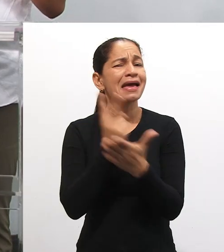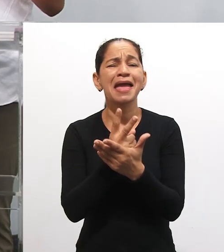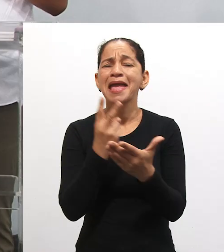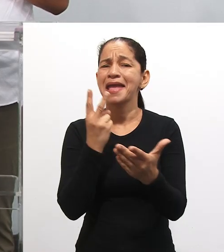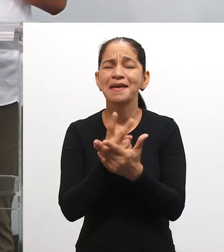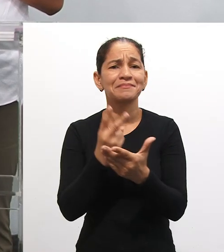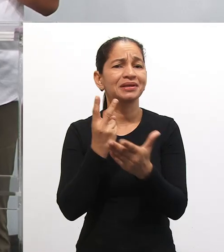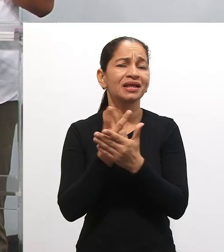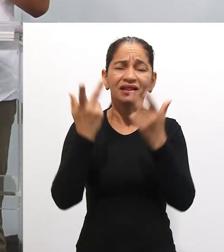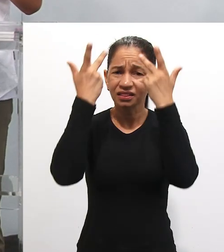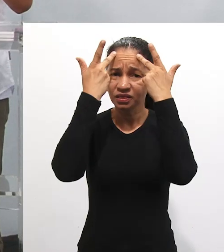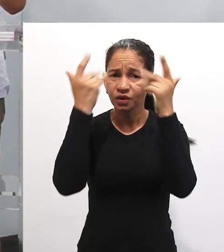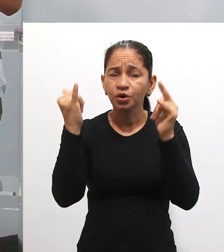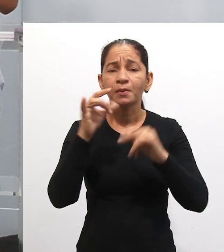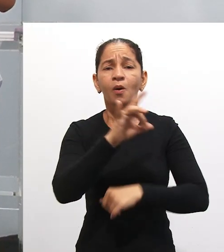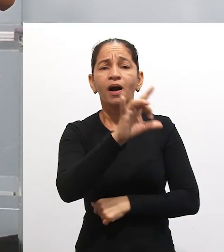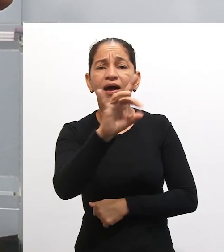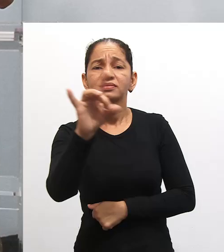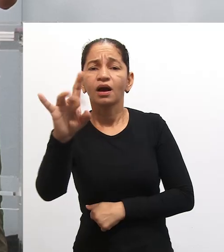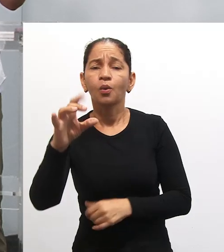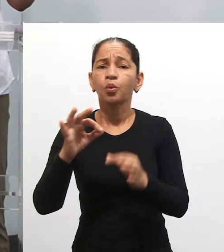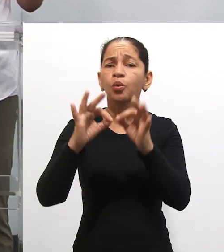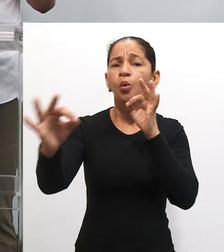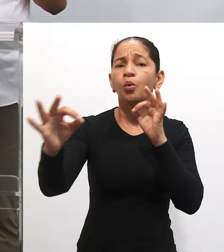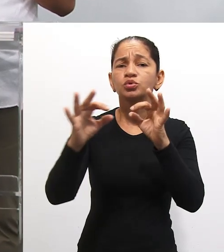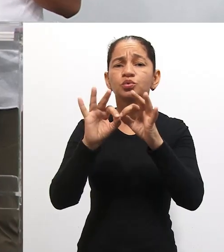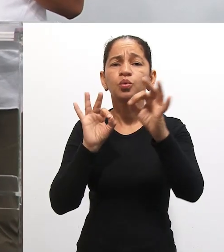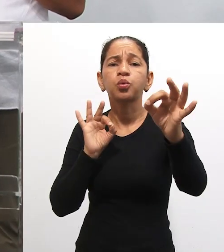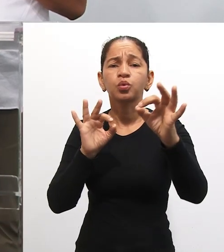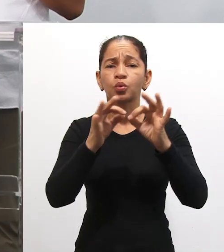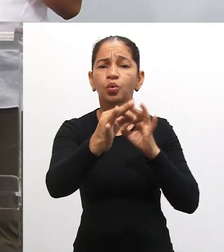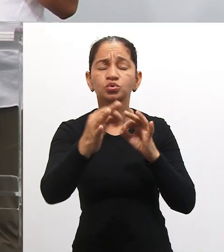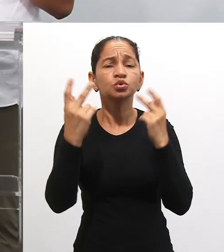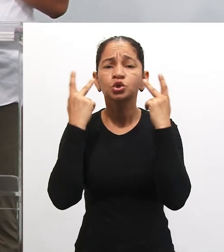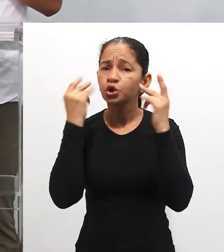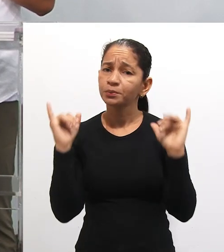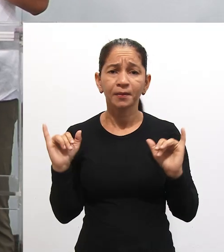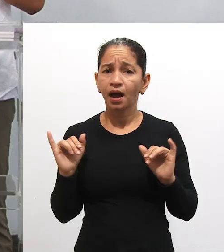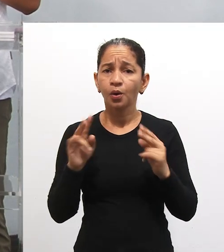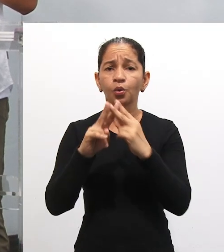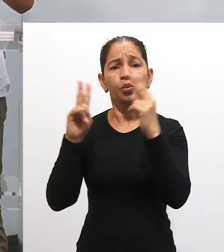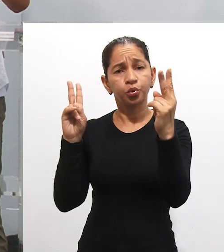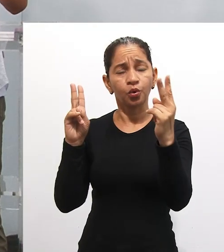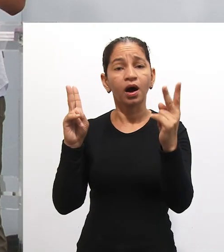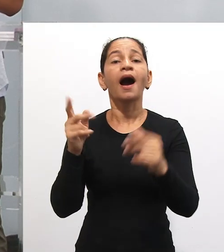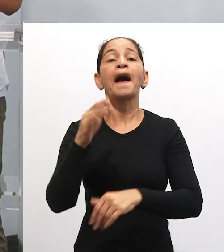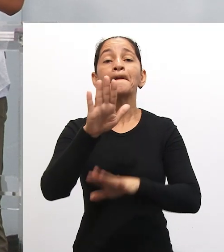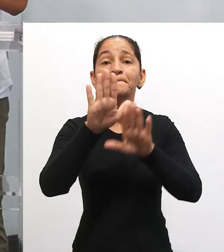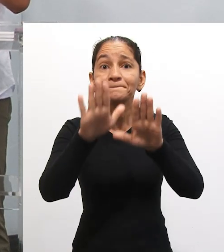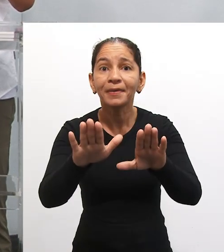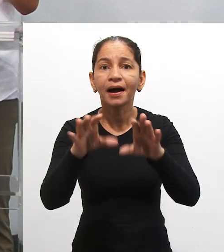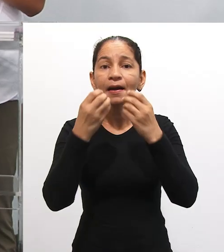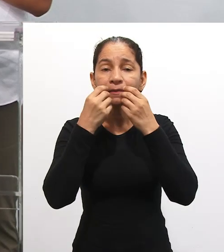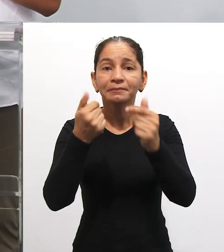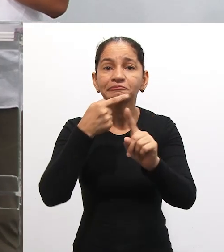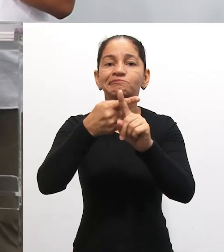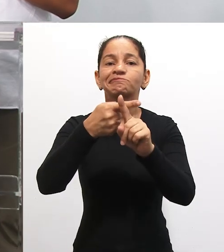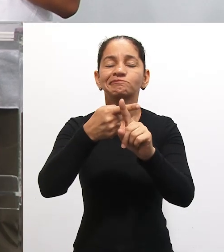acolhedor, mesmo que cada um esteja em espaços diferentes, longe um do outro, mas fazendo com que